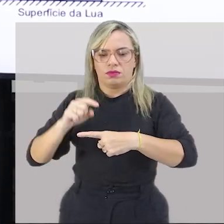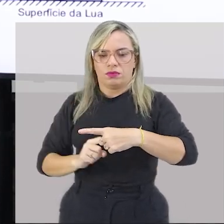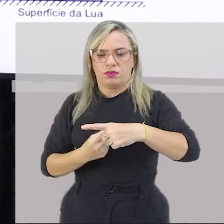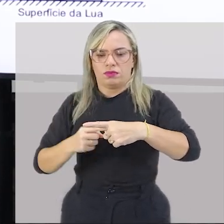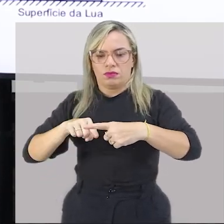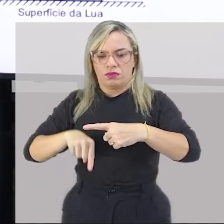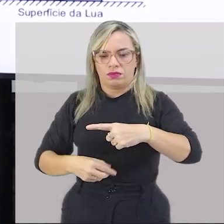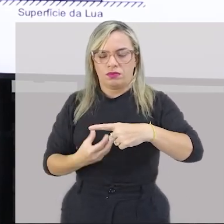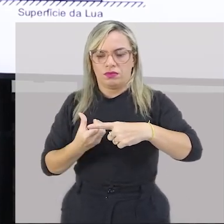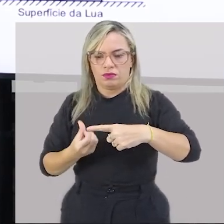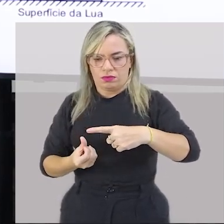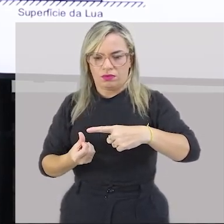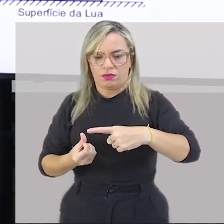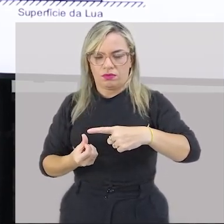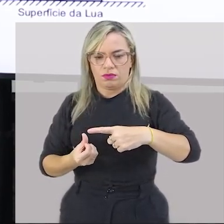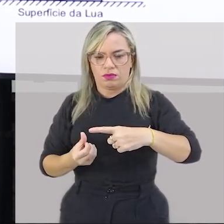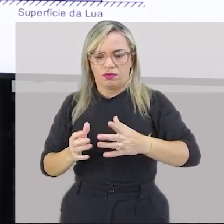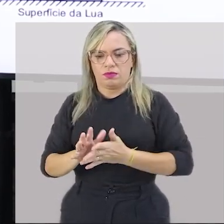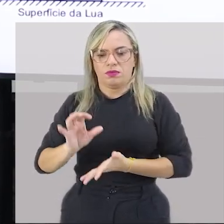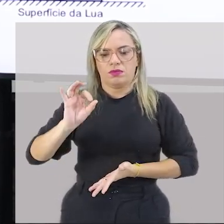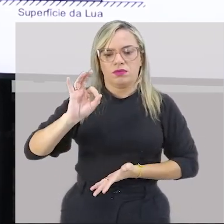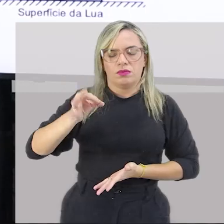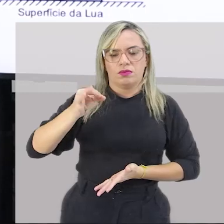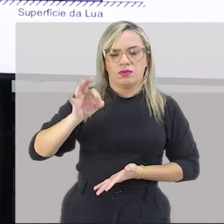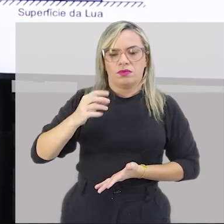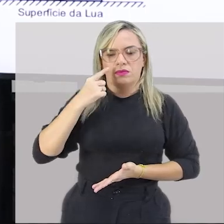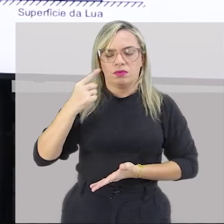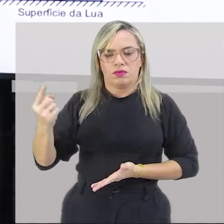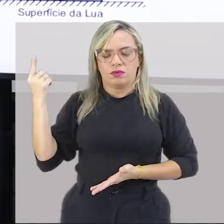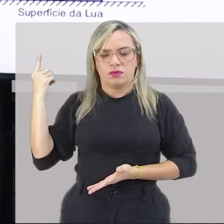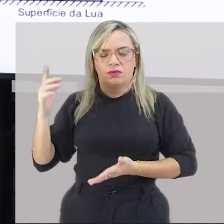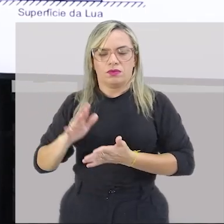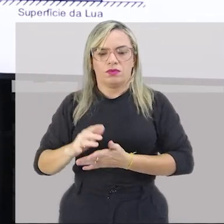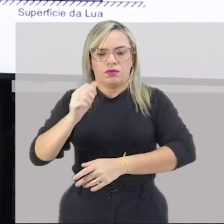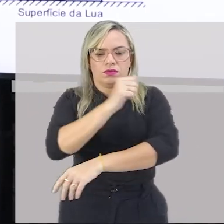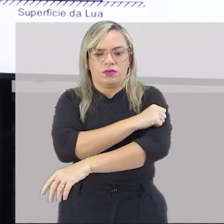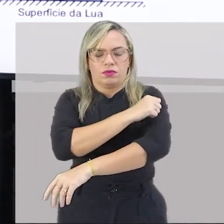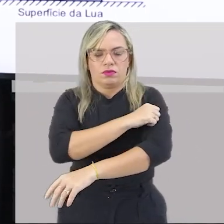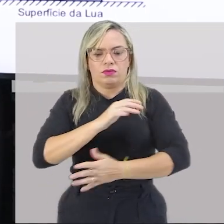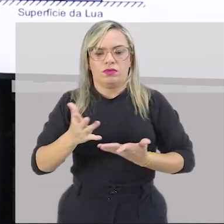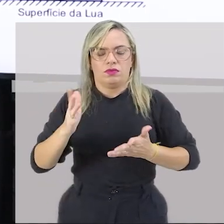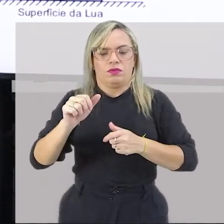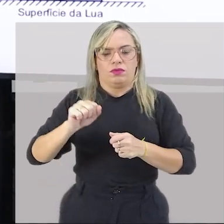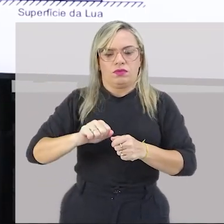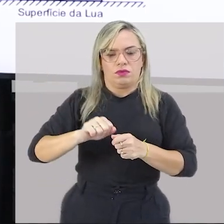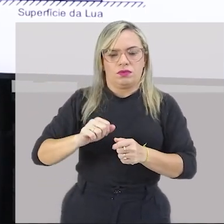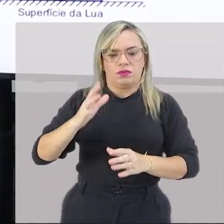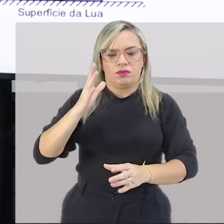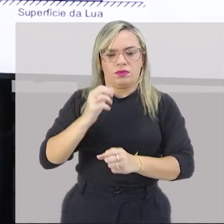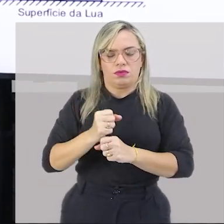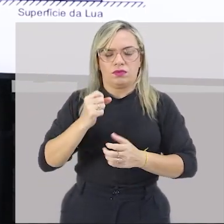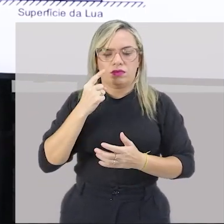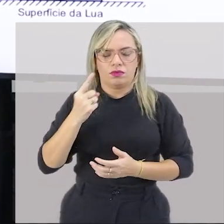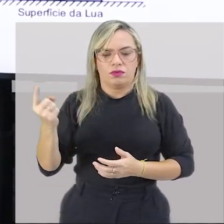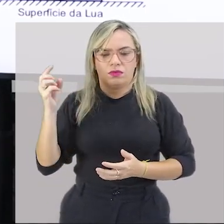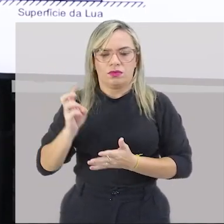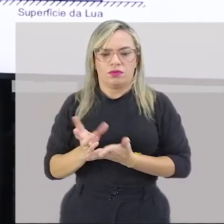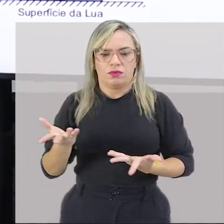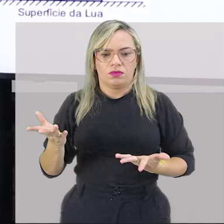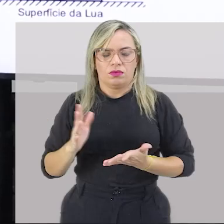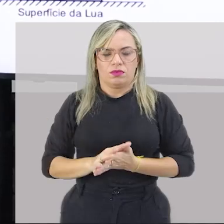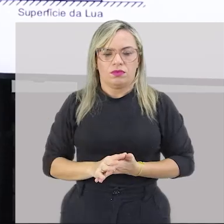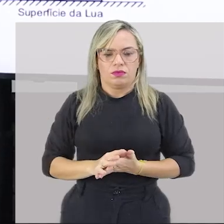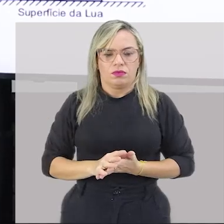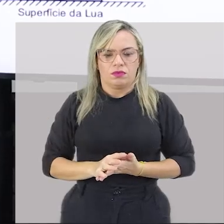por 1,6. Certo? Se meus amiguinhos fizerem essa conta, vai ser o mesmo